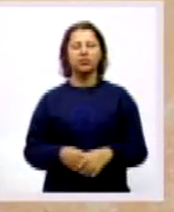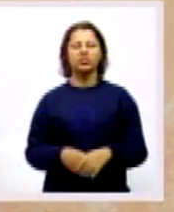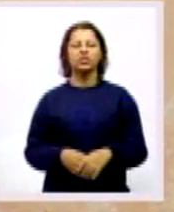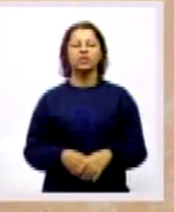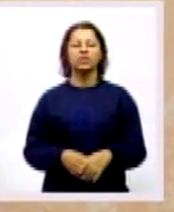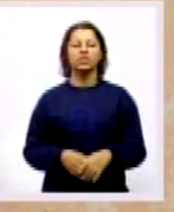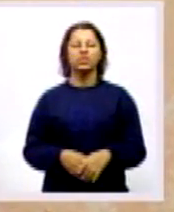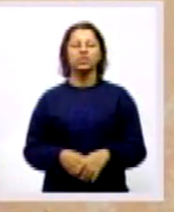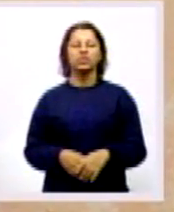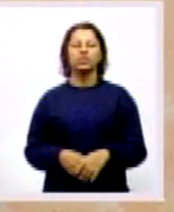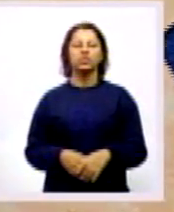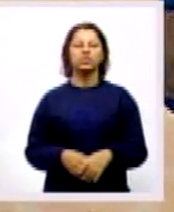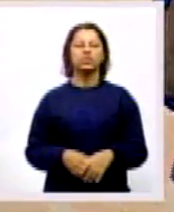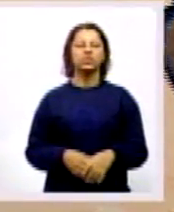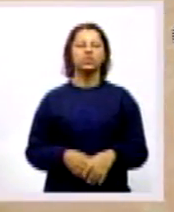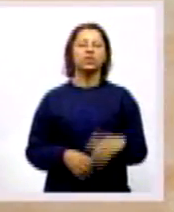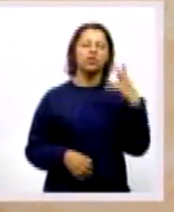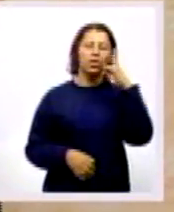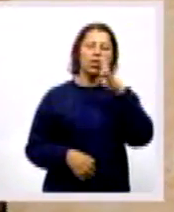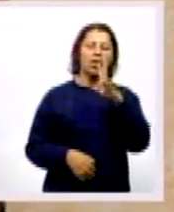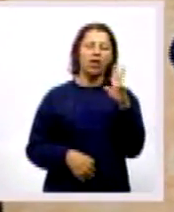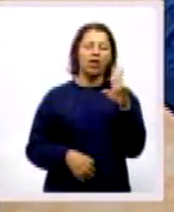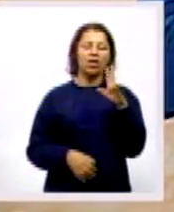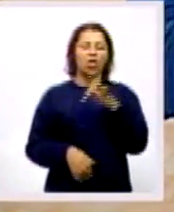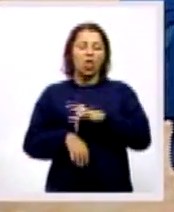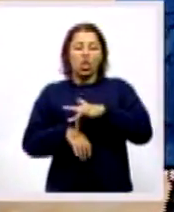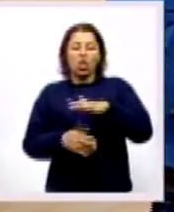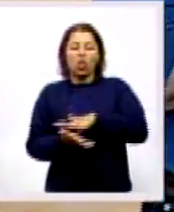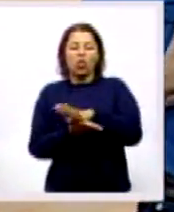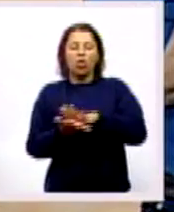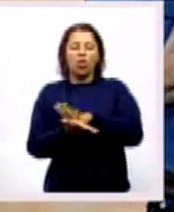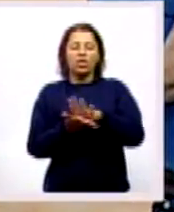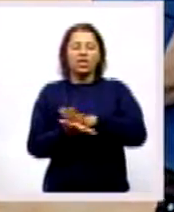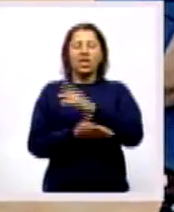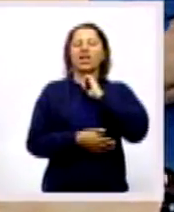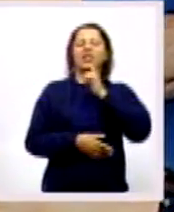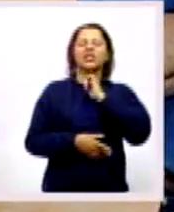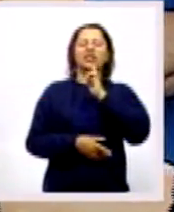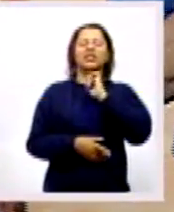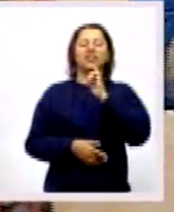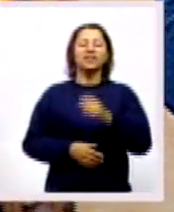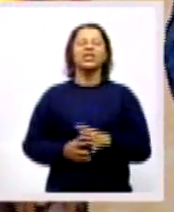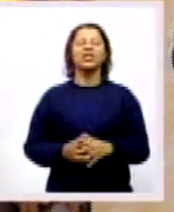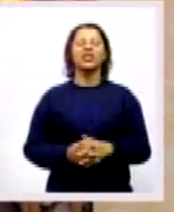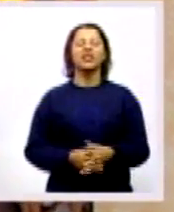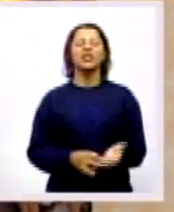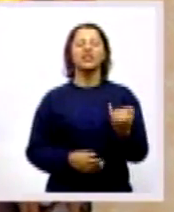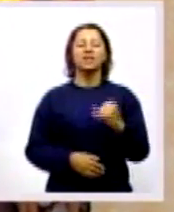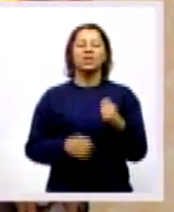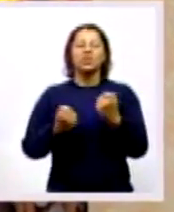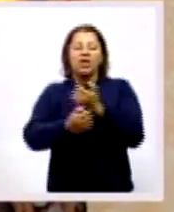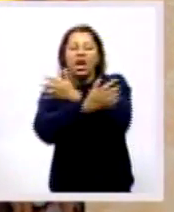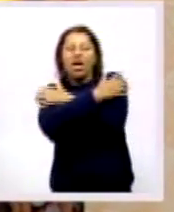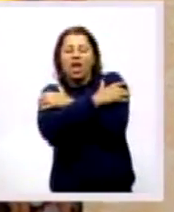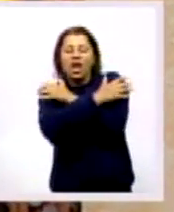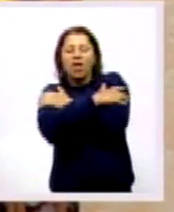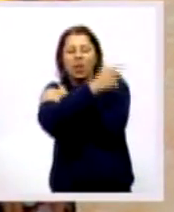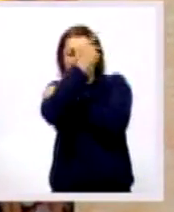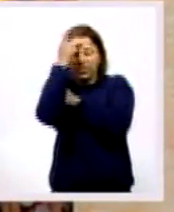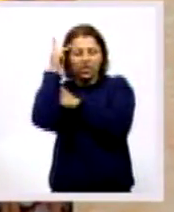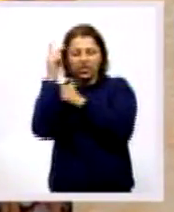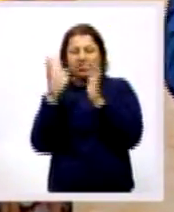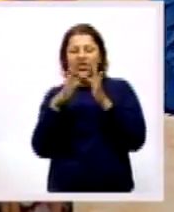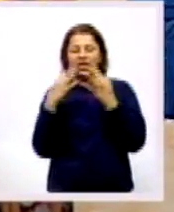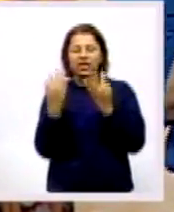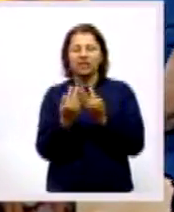vez? Eu fico olhando, eu não encosto em nada, não encosto em ninguém. Se tem que abraçar aquela pessoa que é parente do morto,